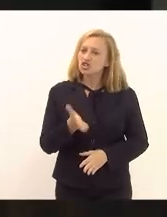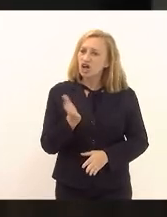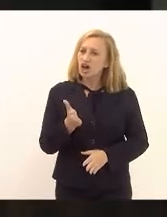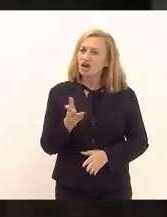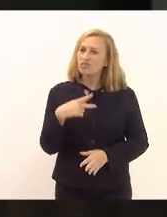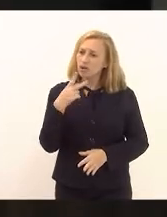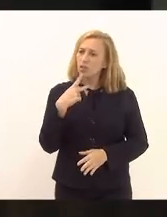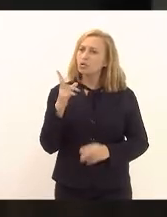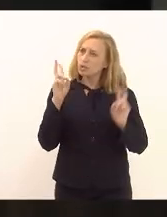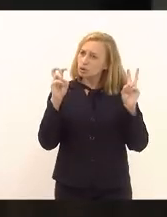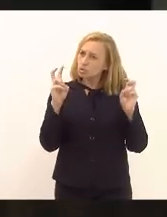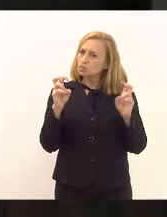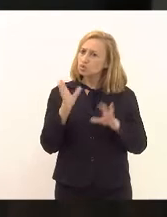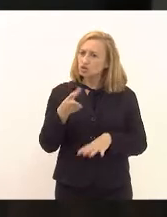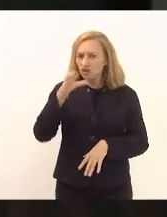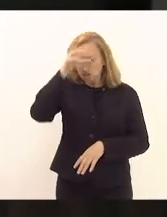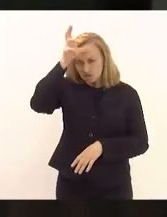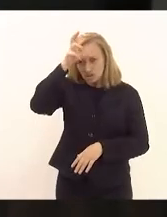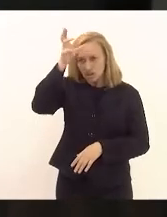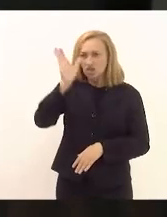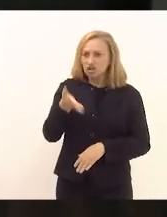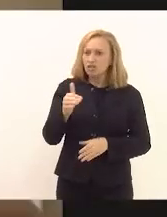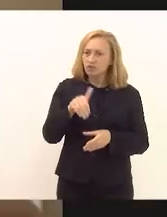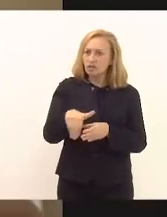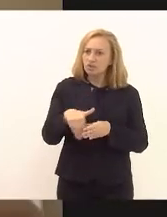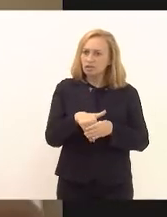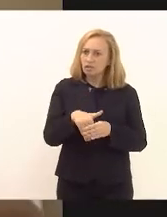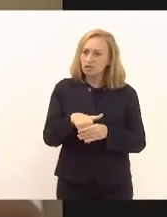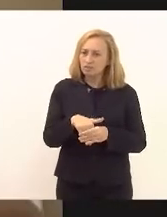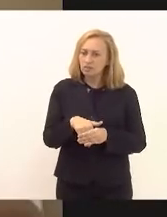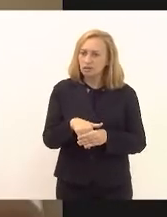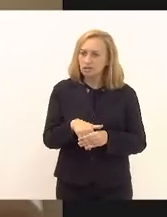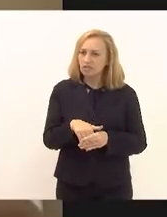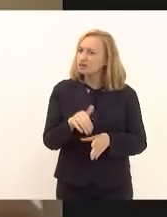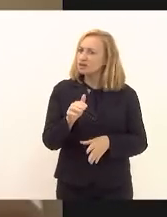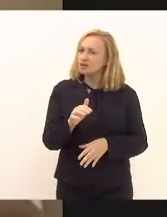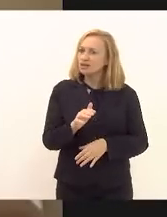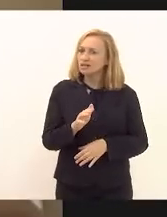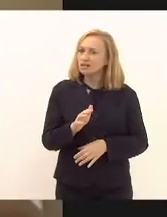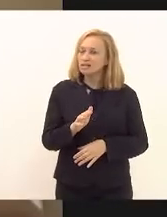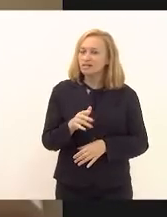Tia. Tia, já votamos, já foi para o autógrafo.